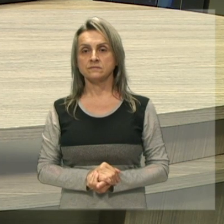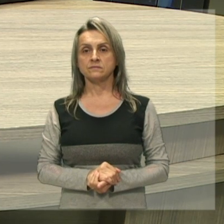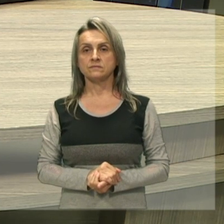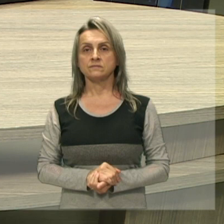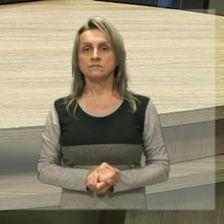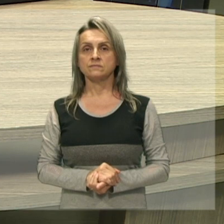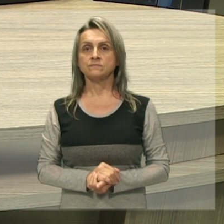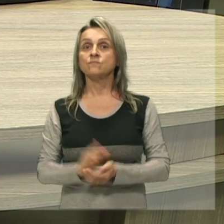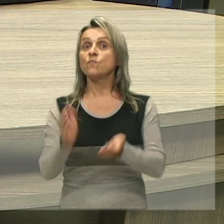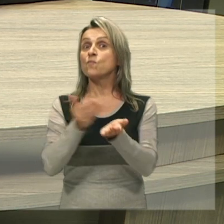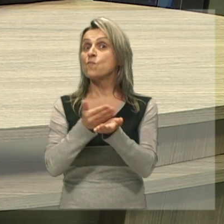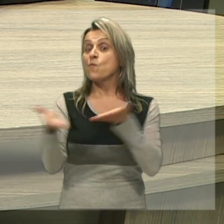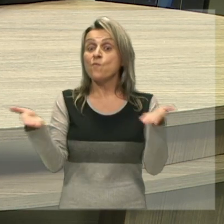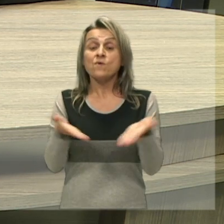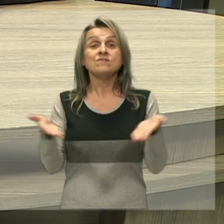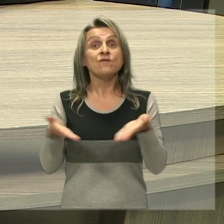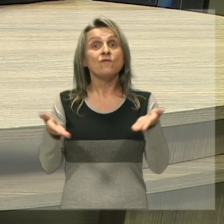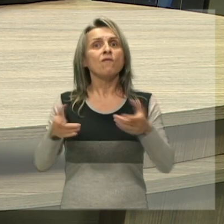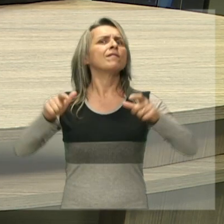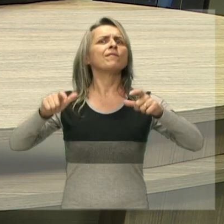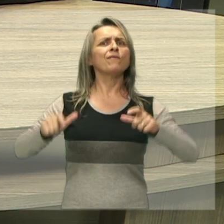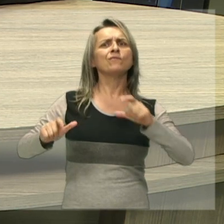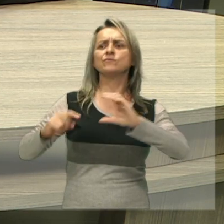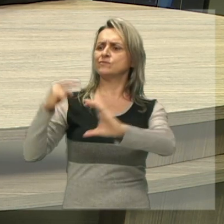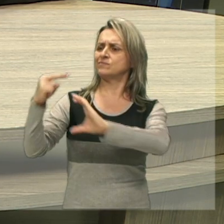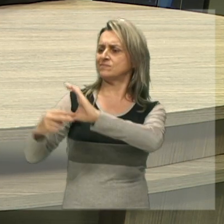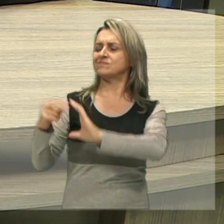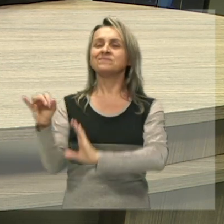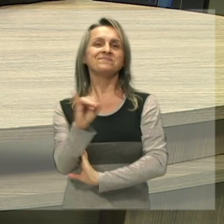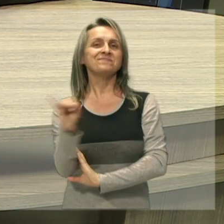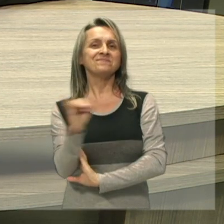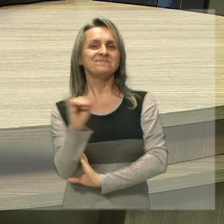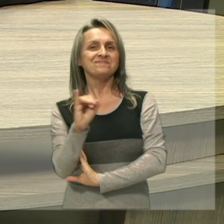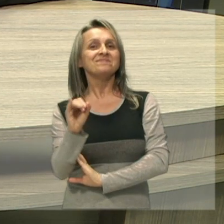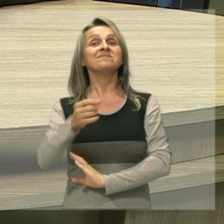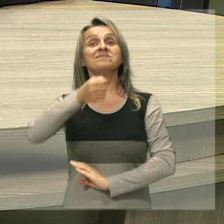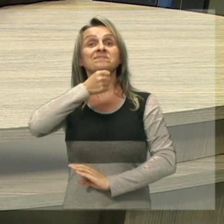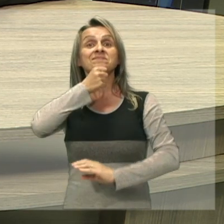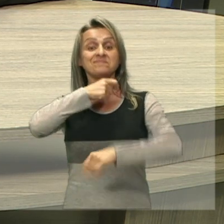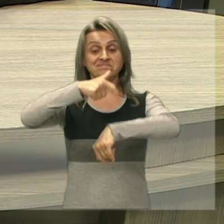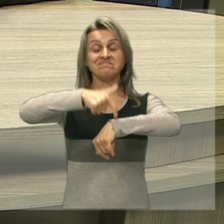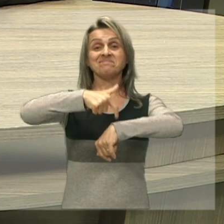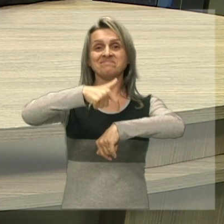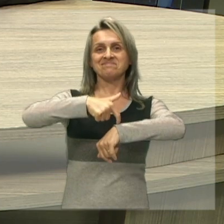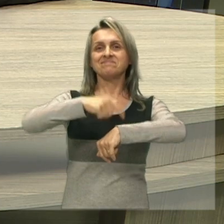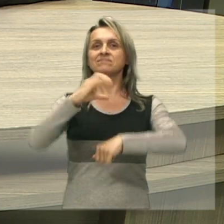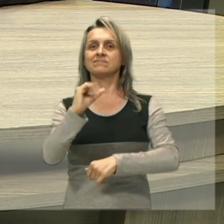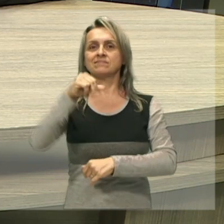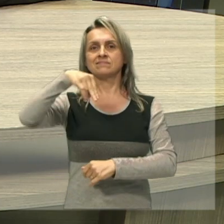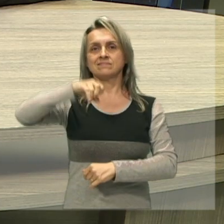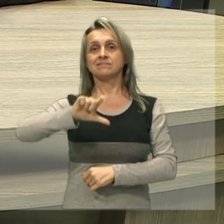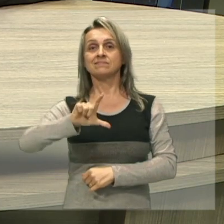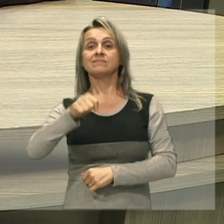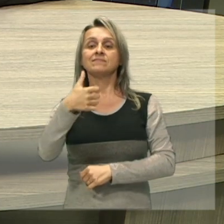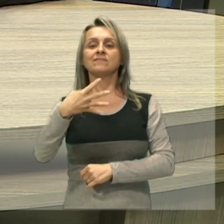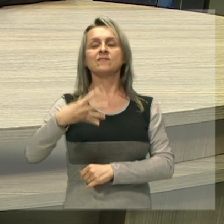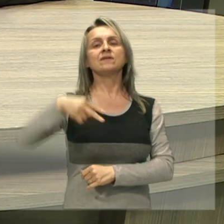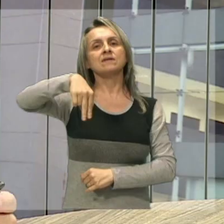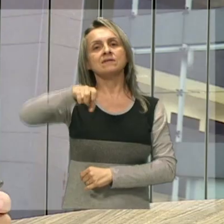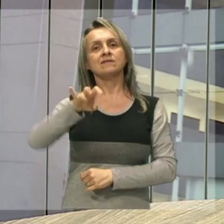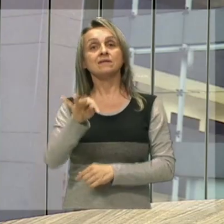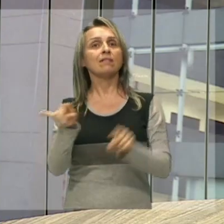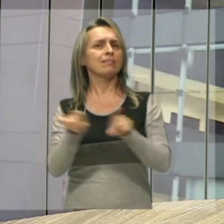Começa agora pela TV Câmara de Itajaí, no canal 14 da NET e também no YouTube da Câmara de Vereadores de Itajaí, mais um Câmara